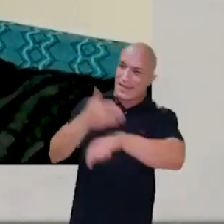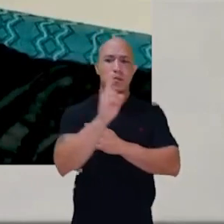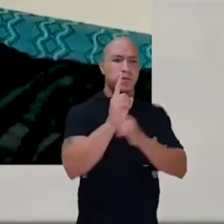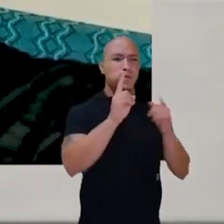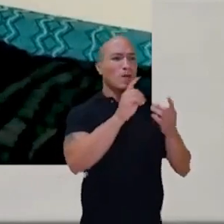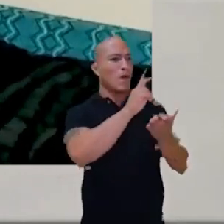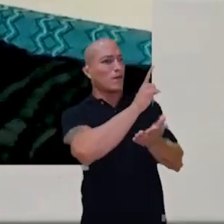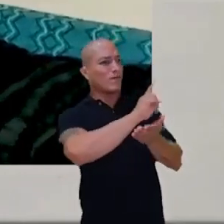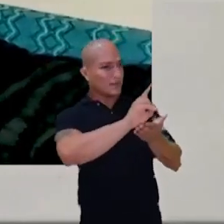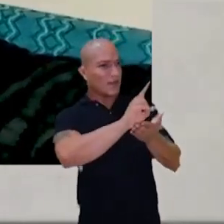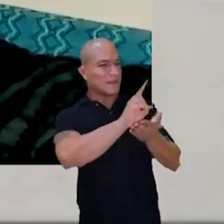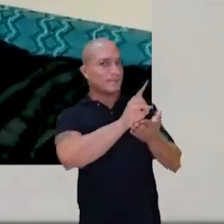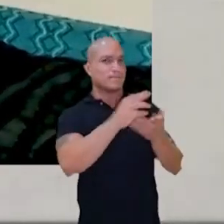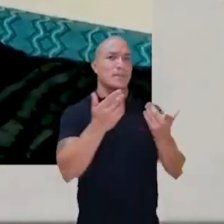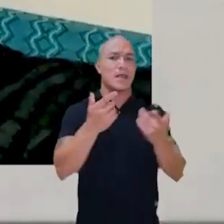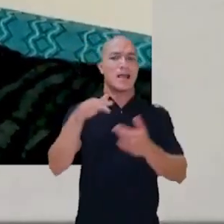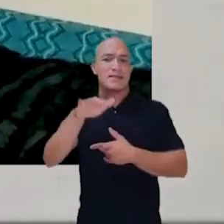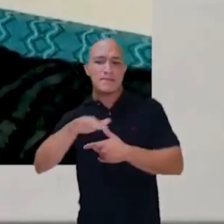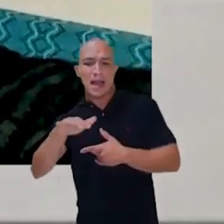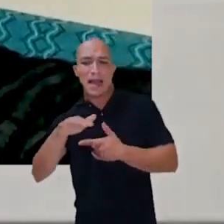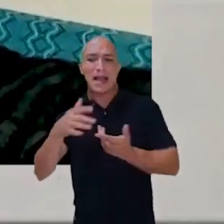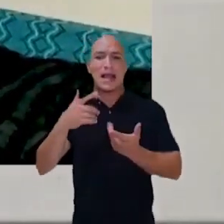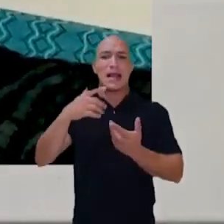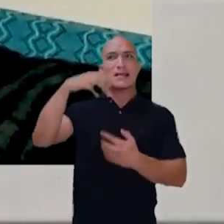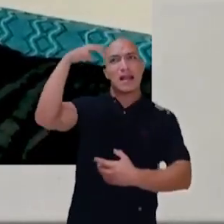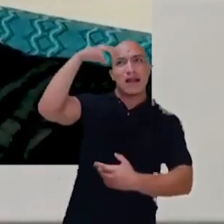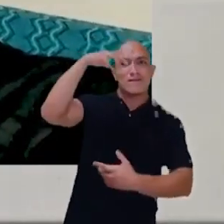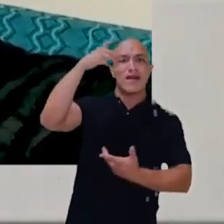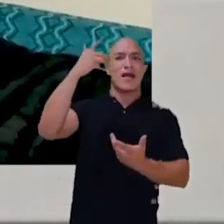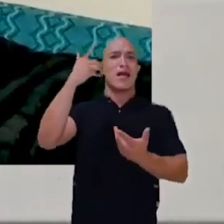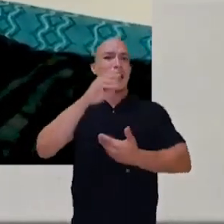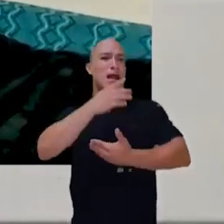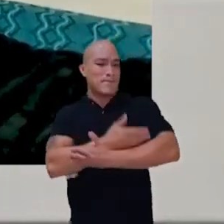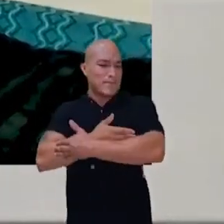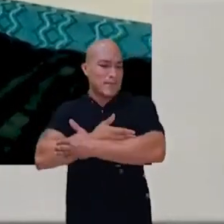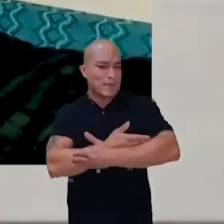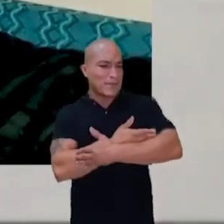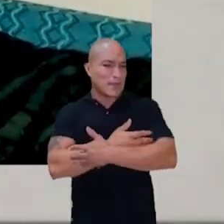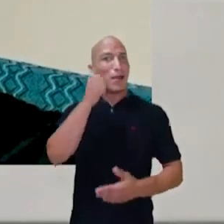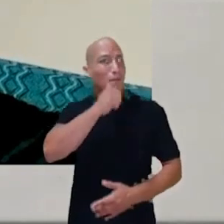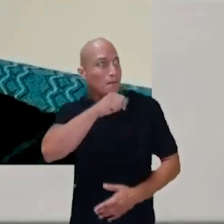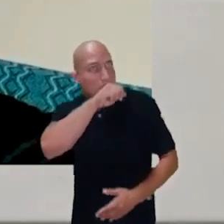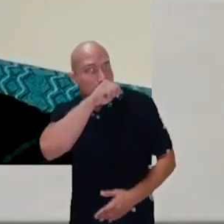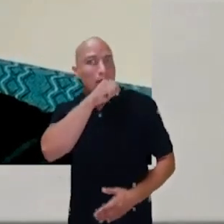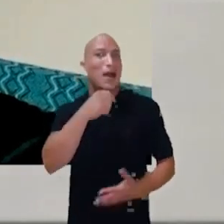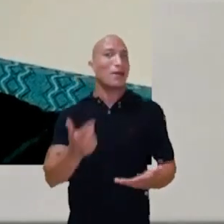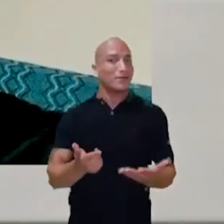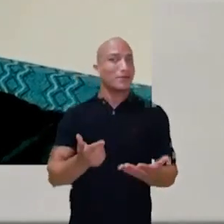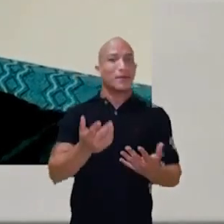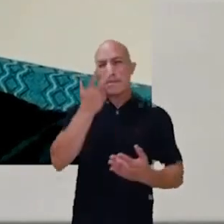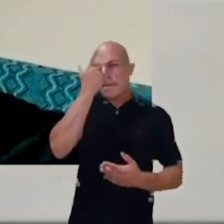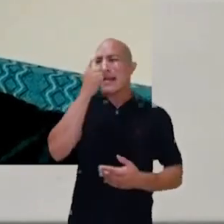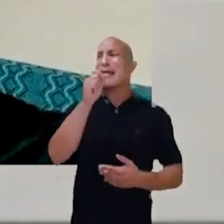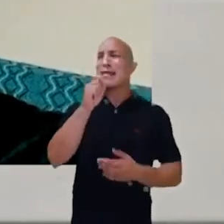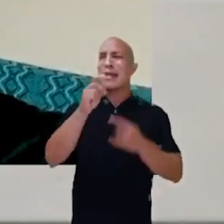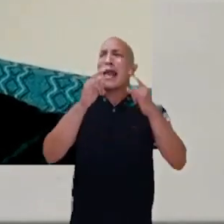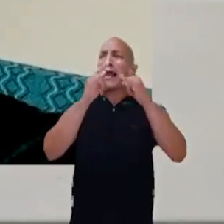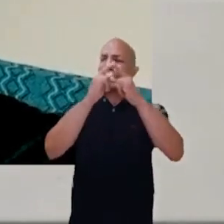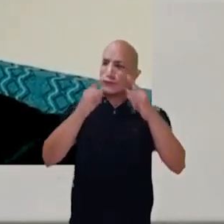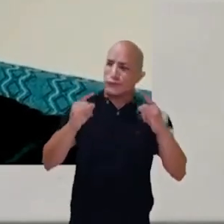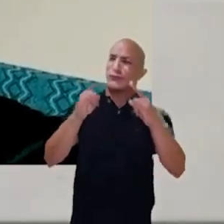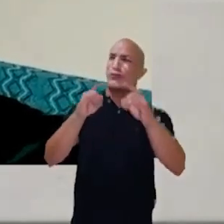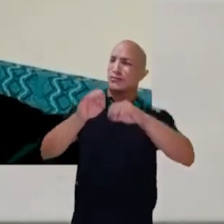idade. Entre os critérios estão mães que tinham a rotina de cuidar dos filhos ao passo que assistiam às aulas, mães que apresentaram